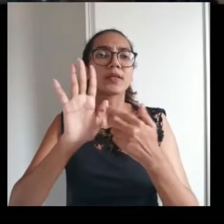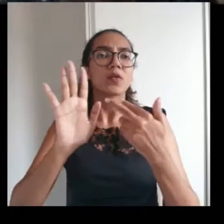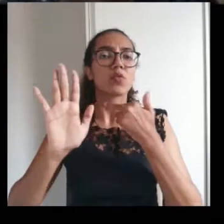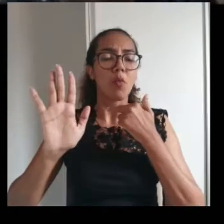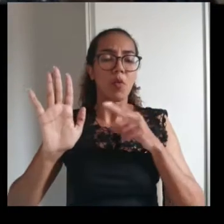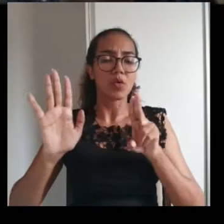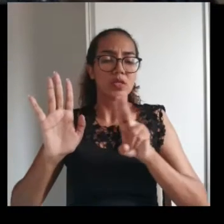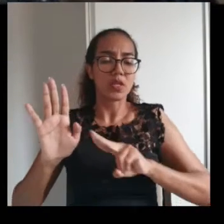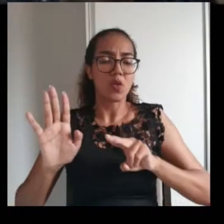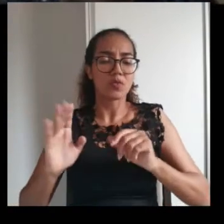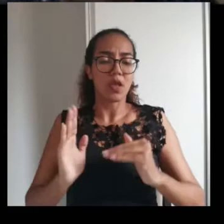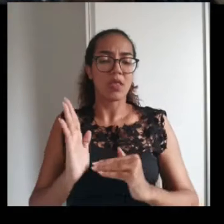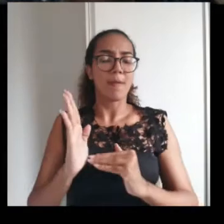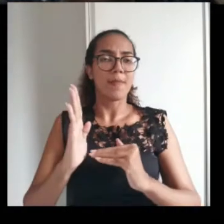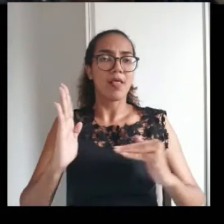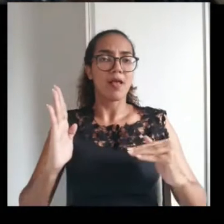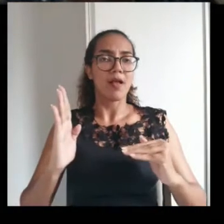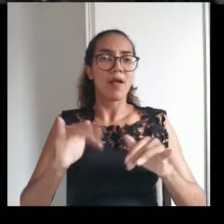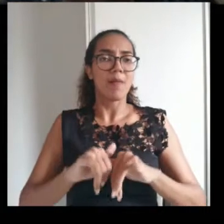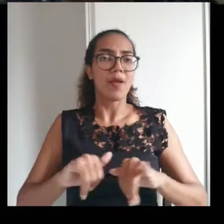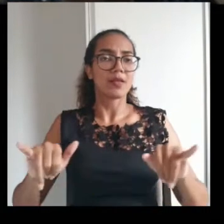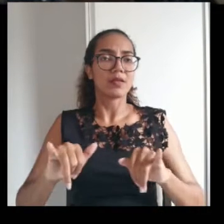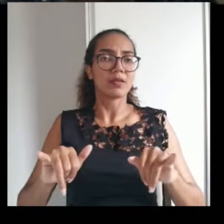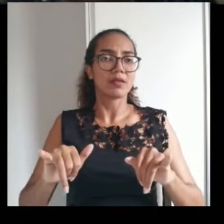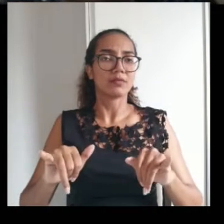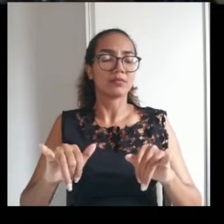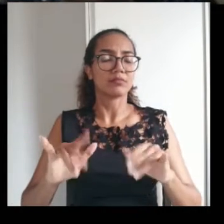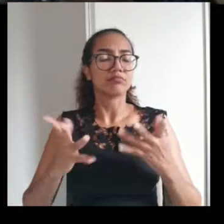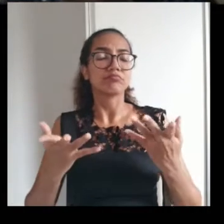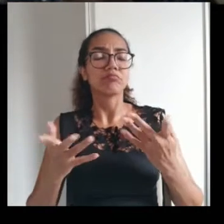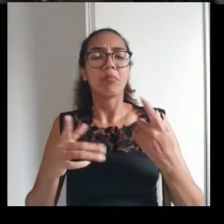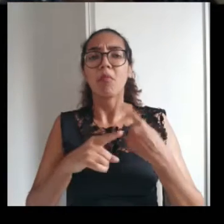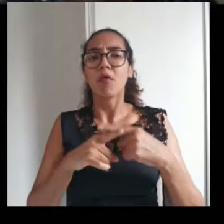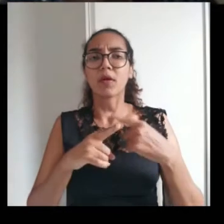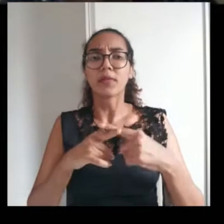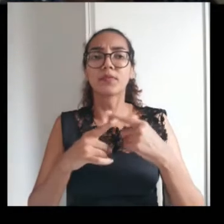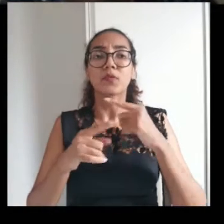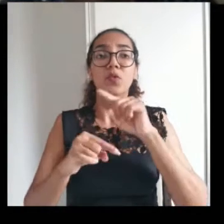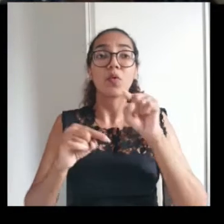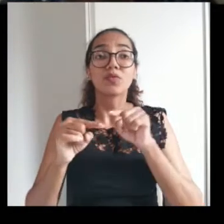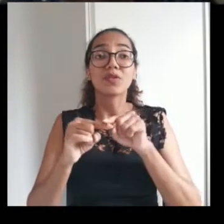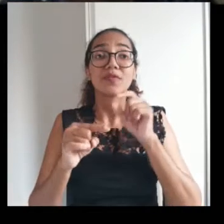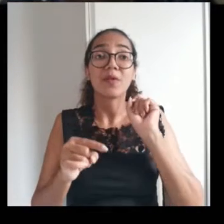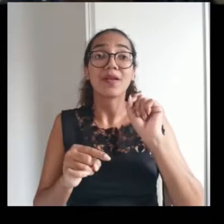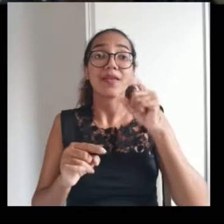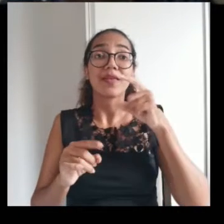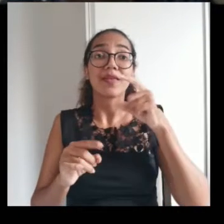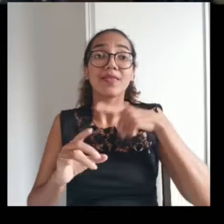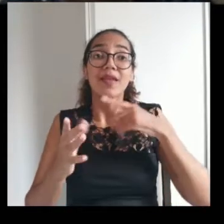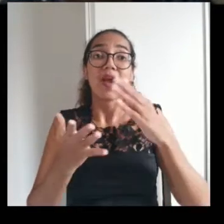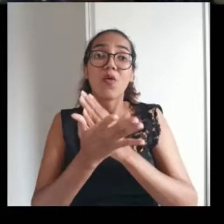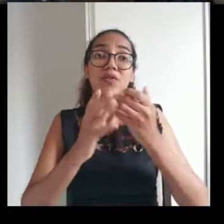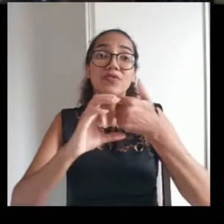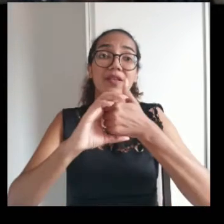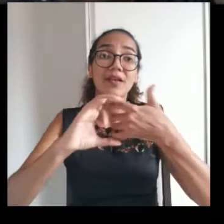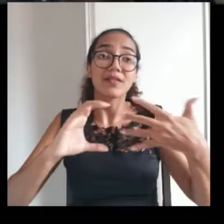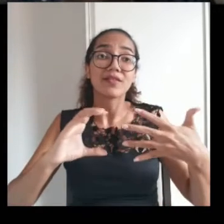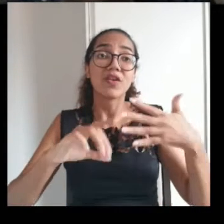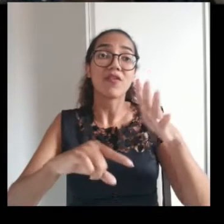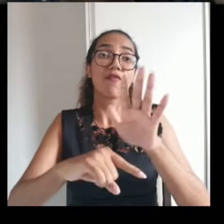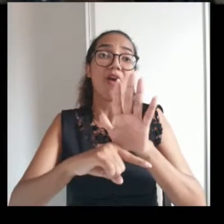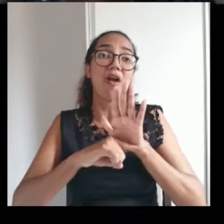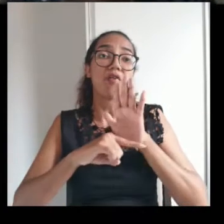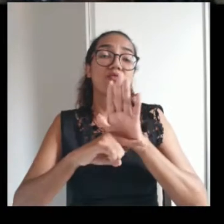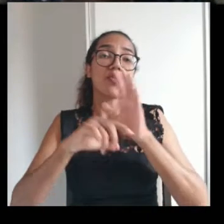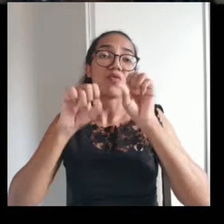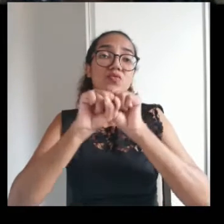exemplo. O grande objetivo é justamente obter algumas propriedades que são benéficas para o sistema. A exemplo de